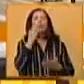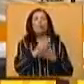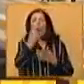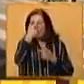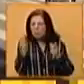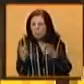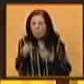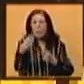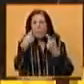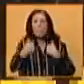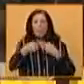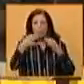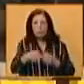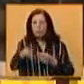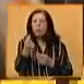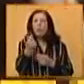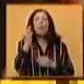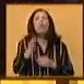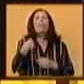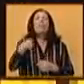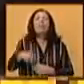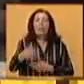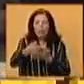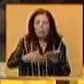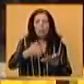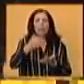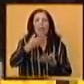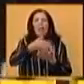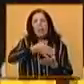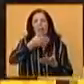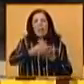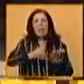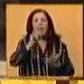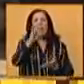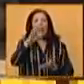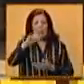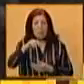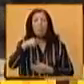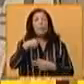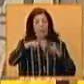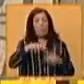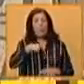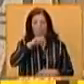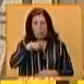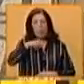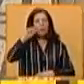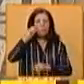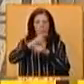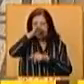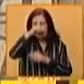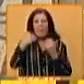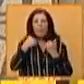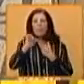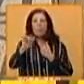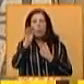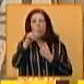minoria declara os rendimentos de capitais na declaração de IRS. Nestes casos, o Fisco pode aceder à informação bancária